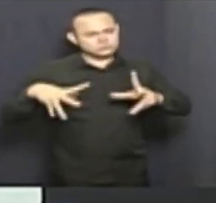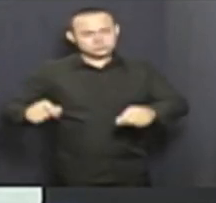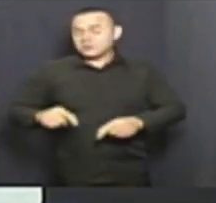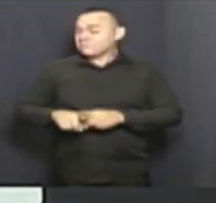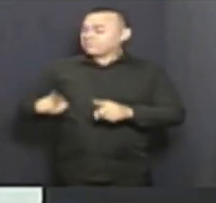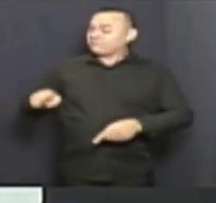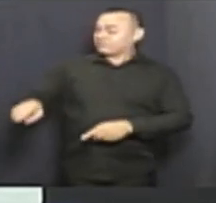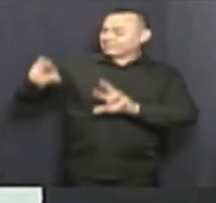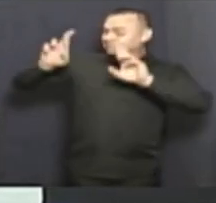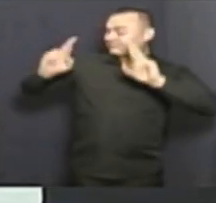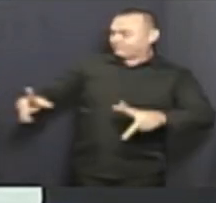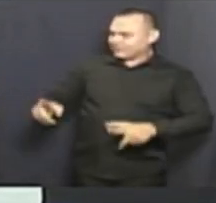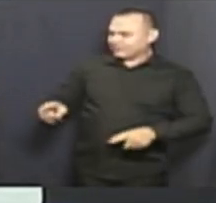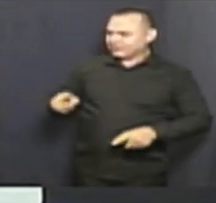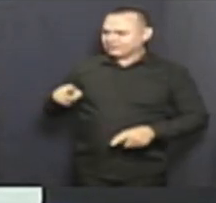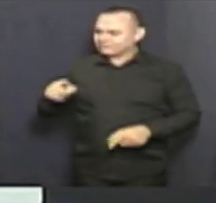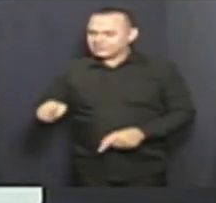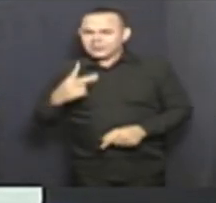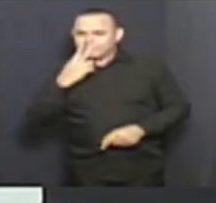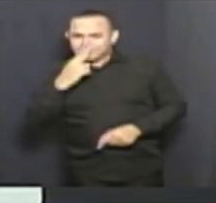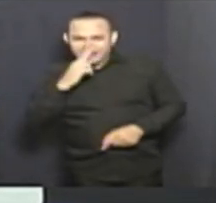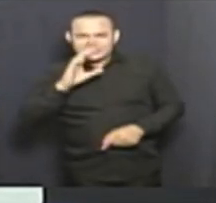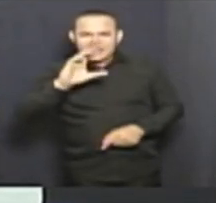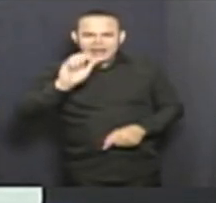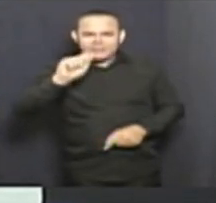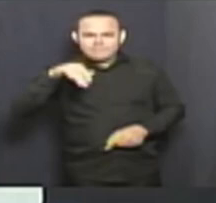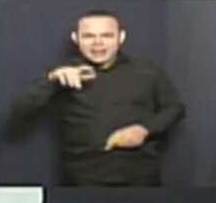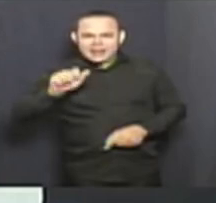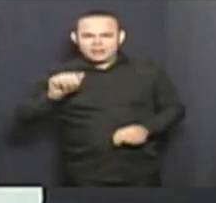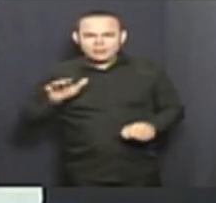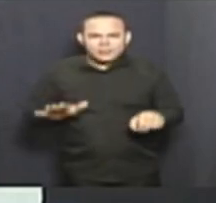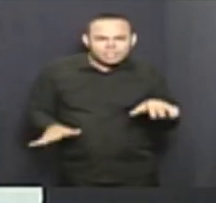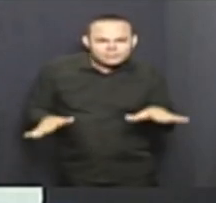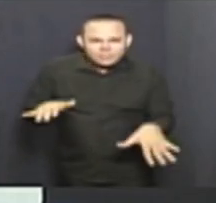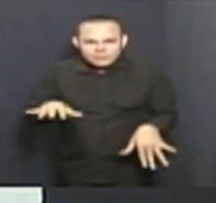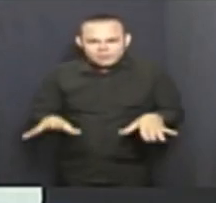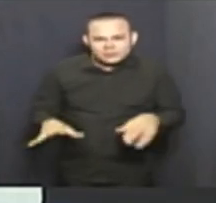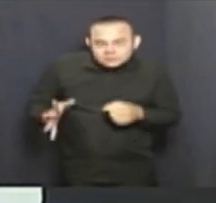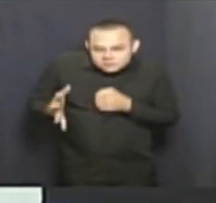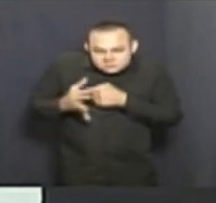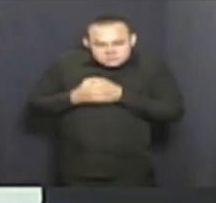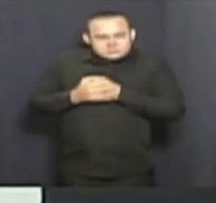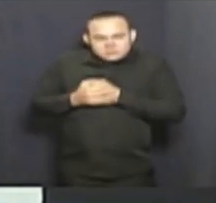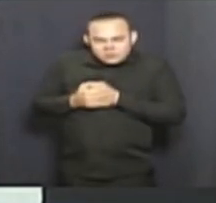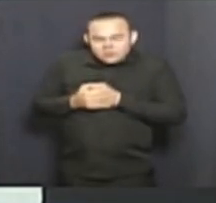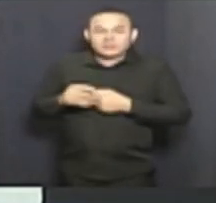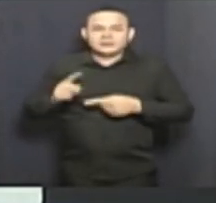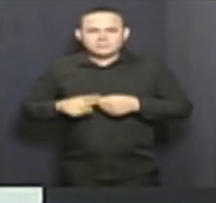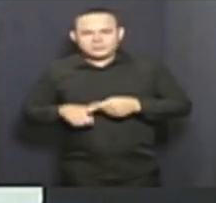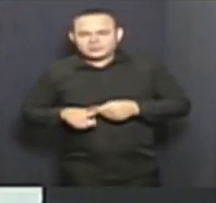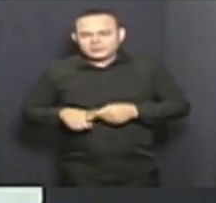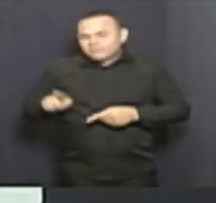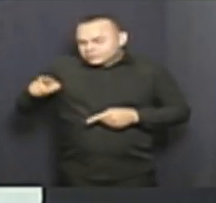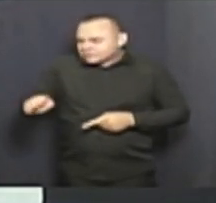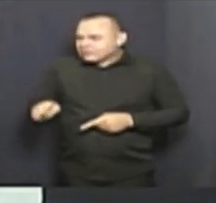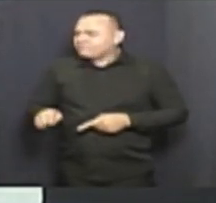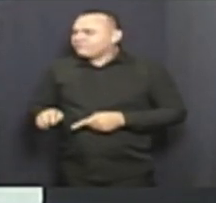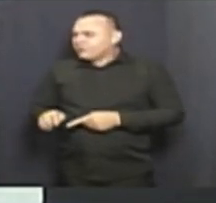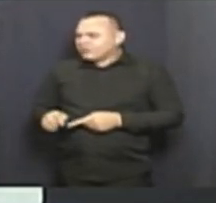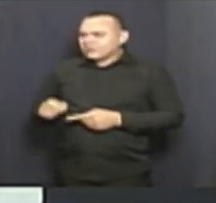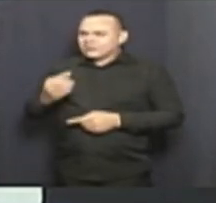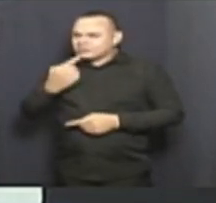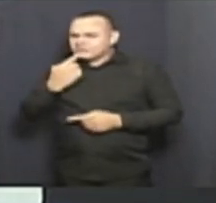você que é igual camaleão que se esconde para não mostrar a verdade que foi denunciado de vender sentença a